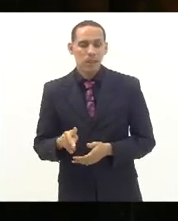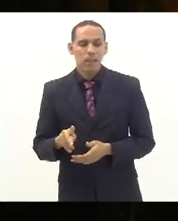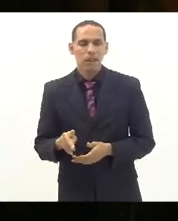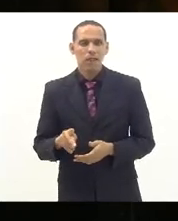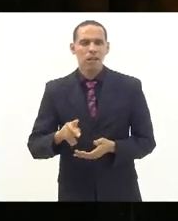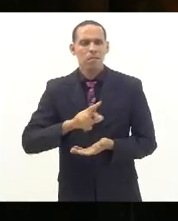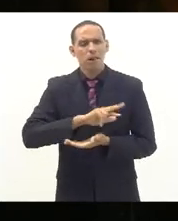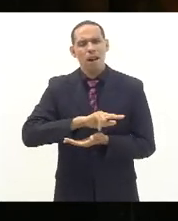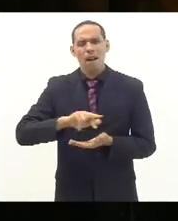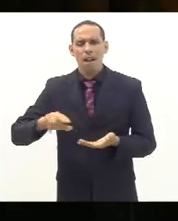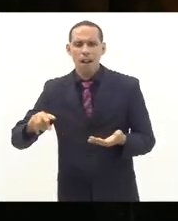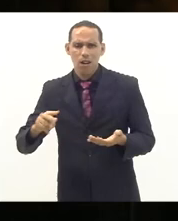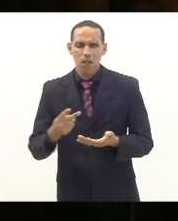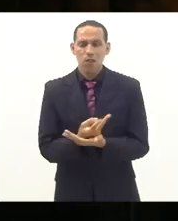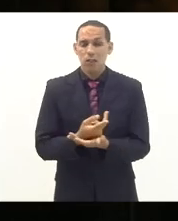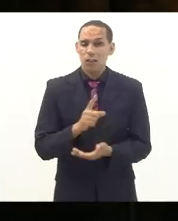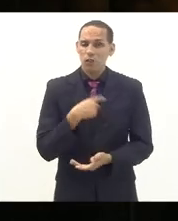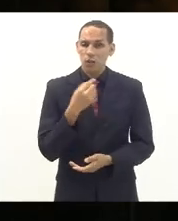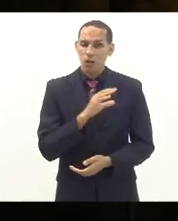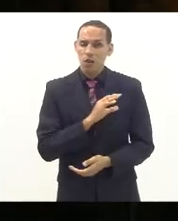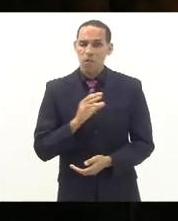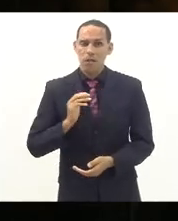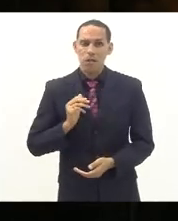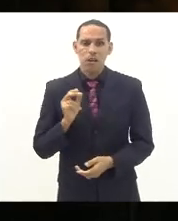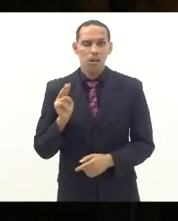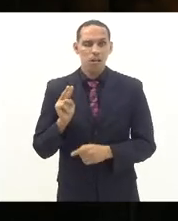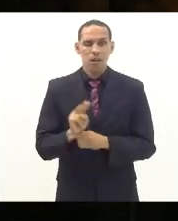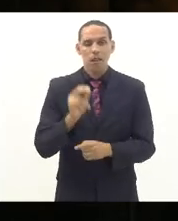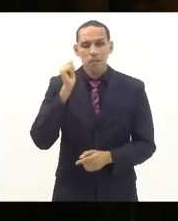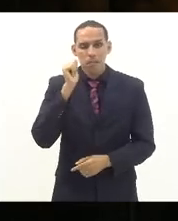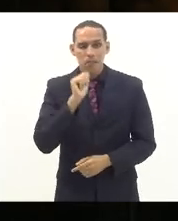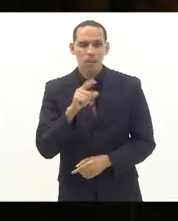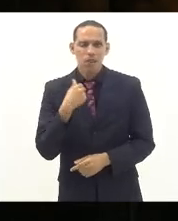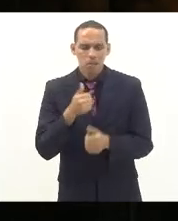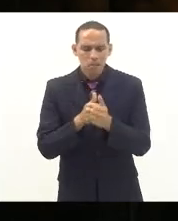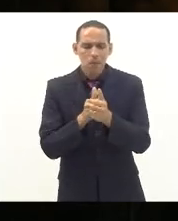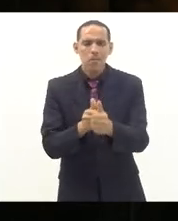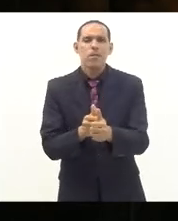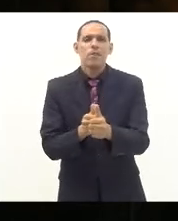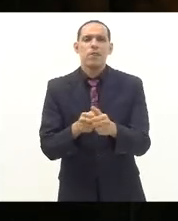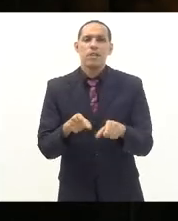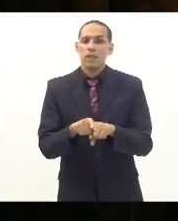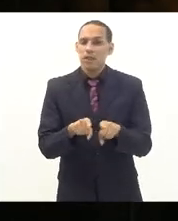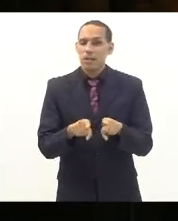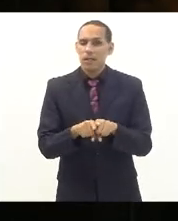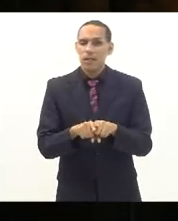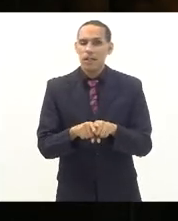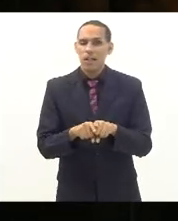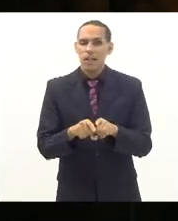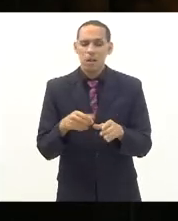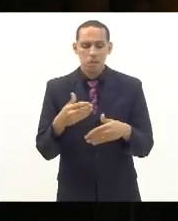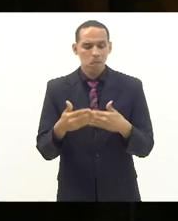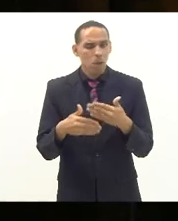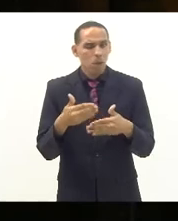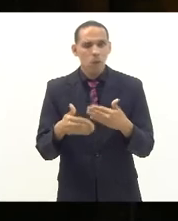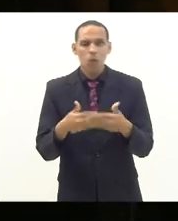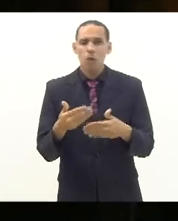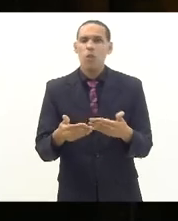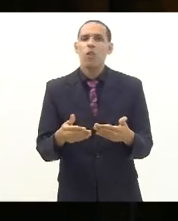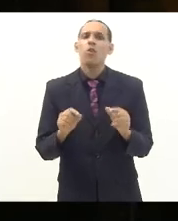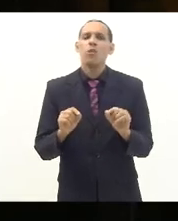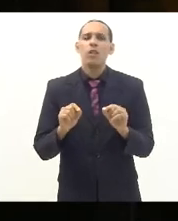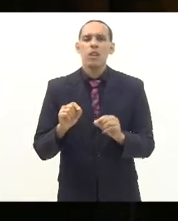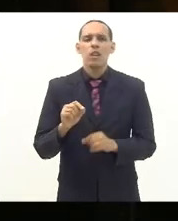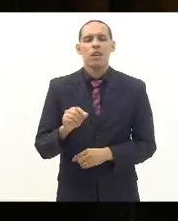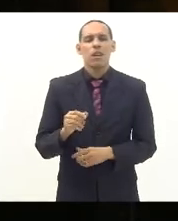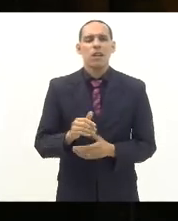e nós na comissão de defesa das mulheres acompanhando também todo o processo de